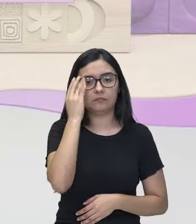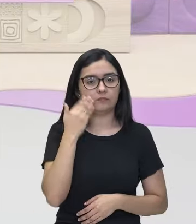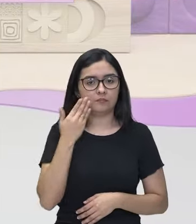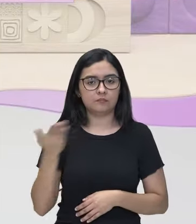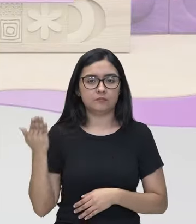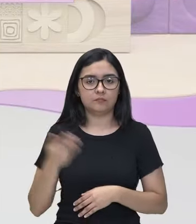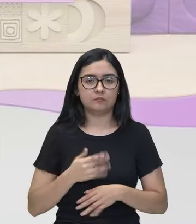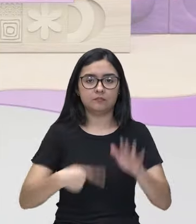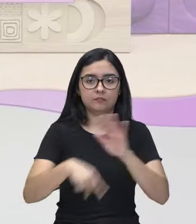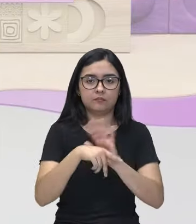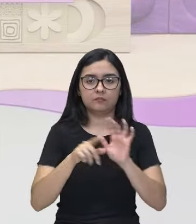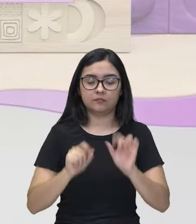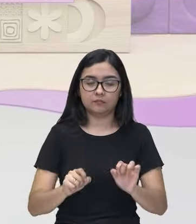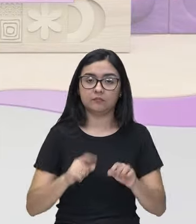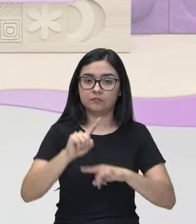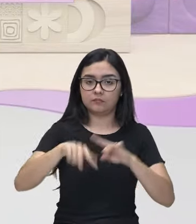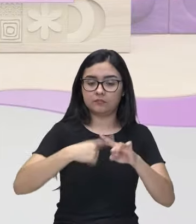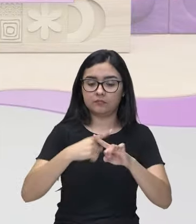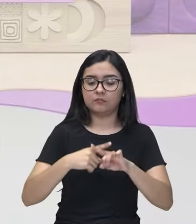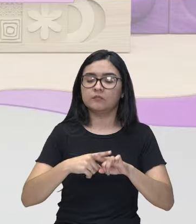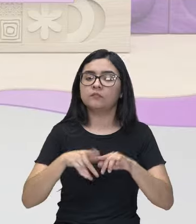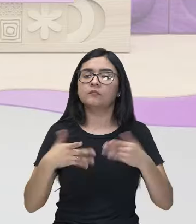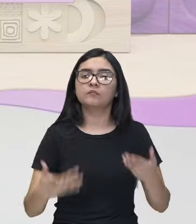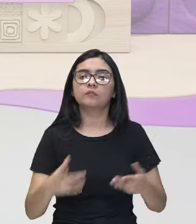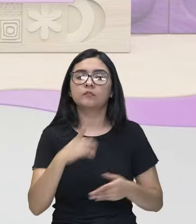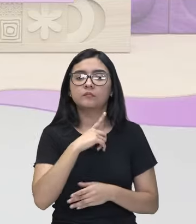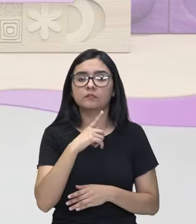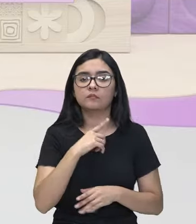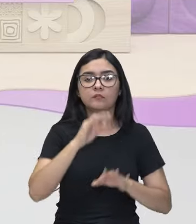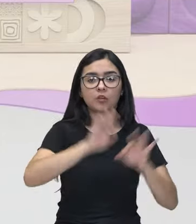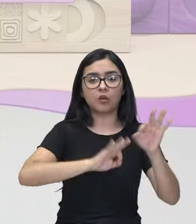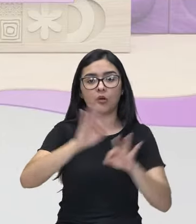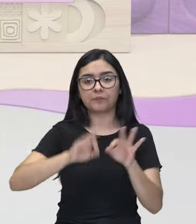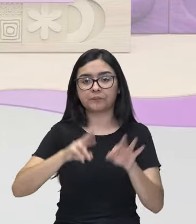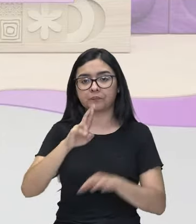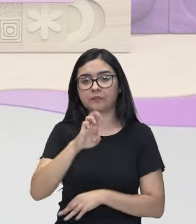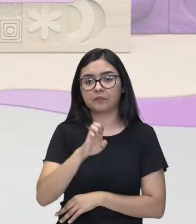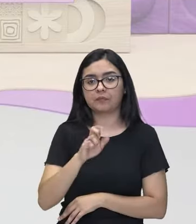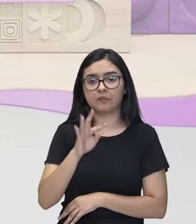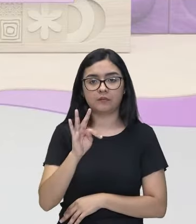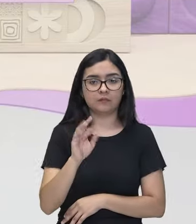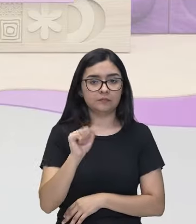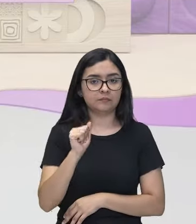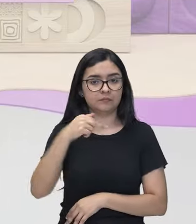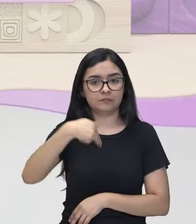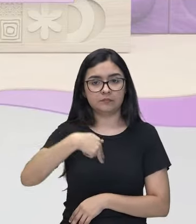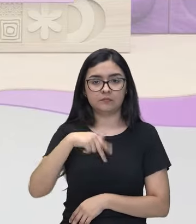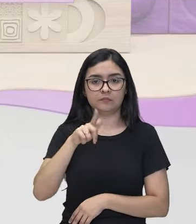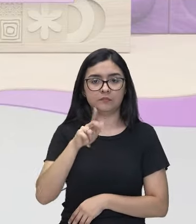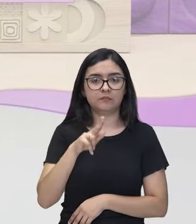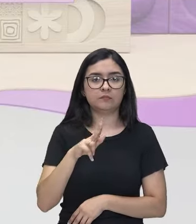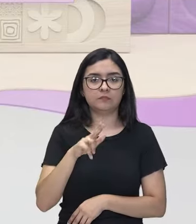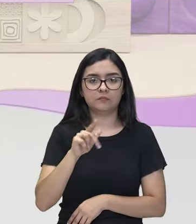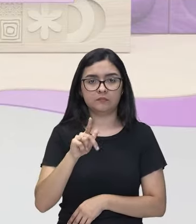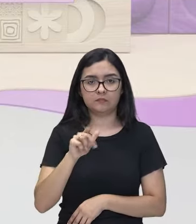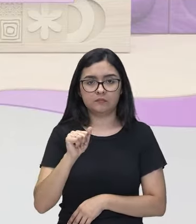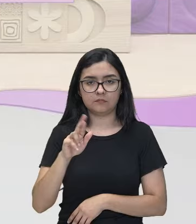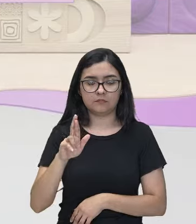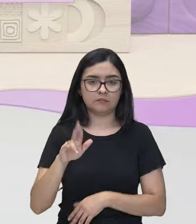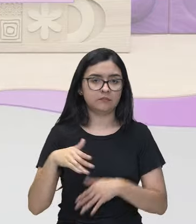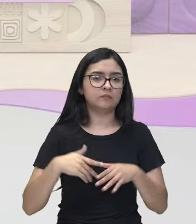à multiplicação. E aí, pessoal, é a ideia de organização retangular. Sim,